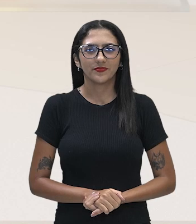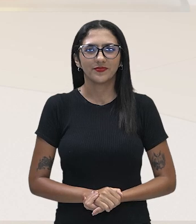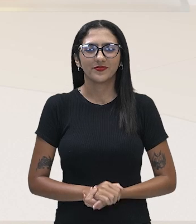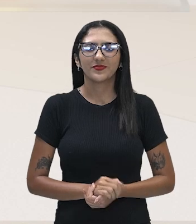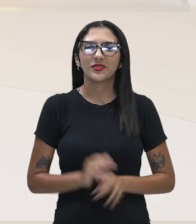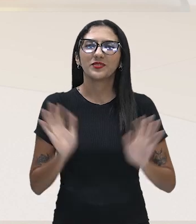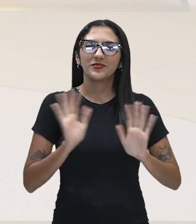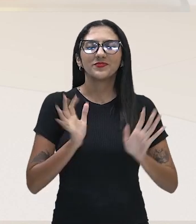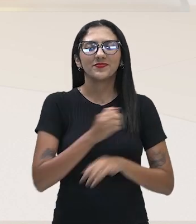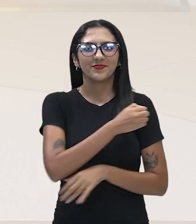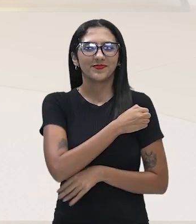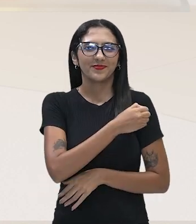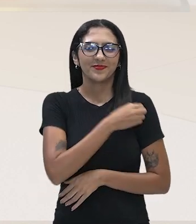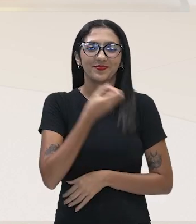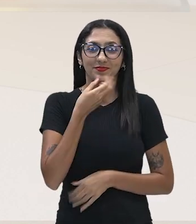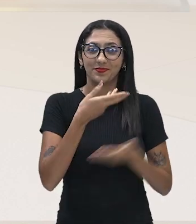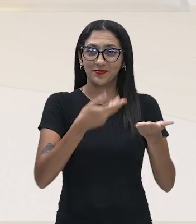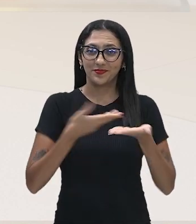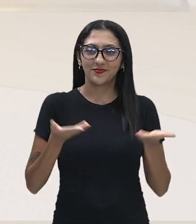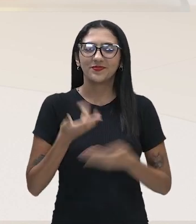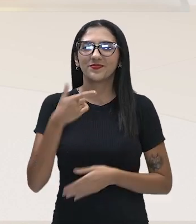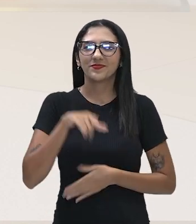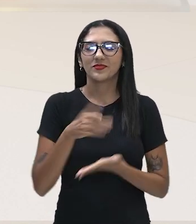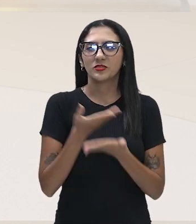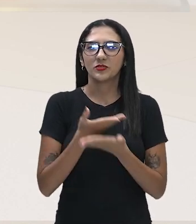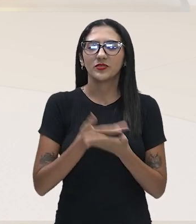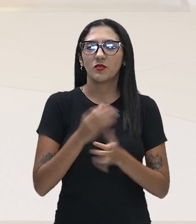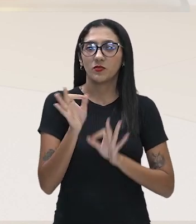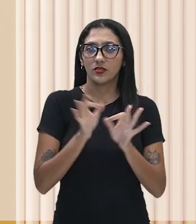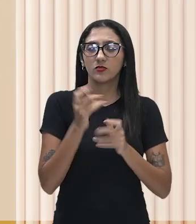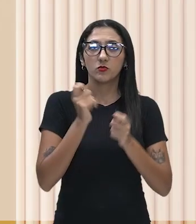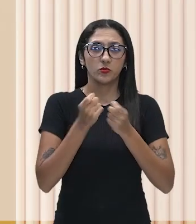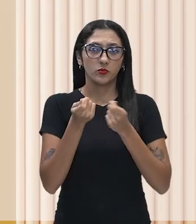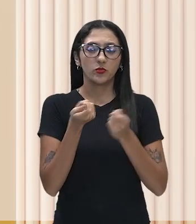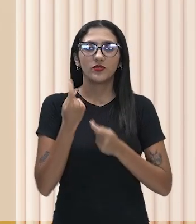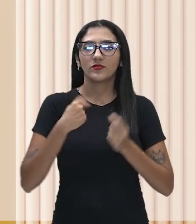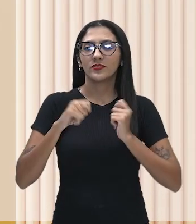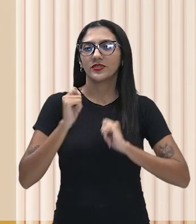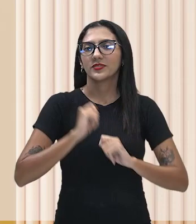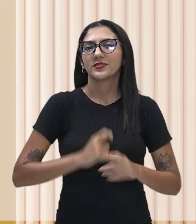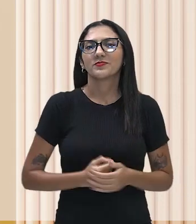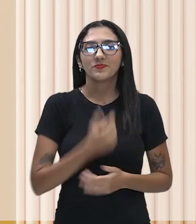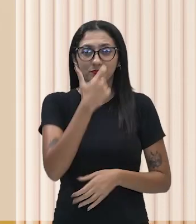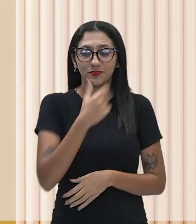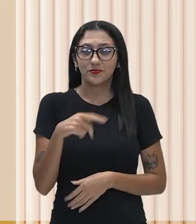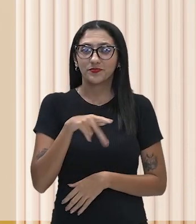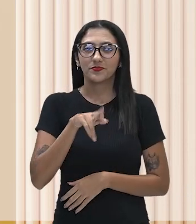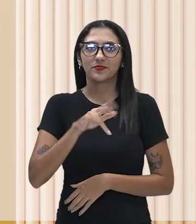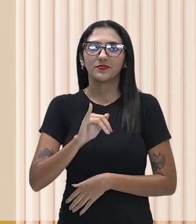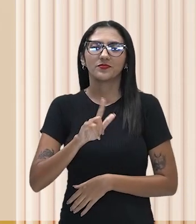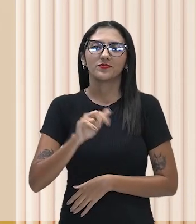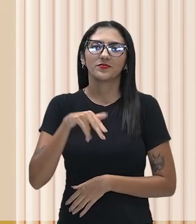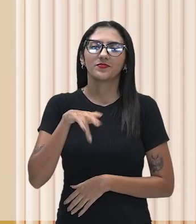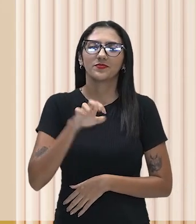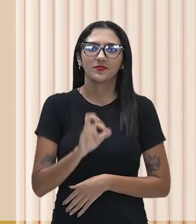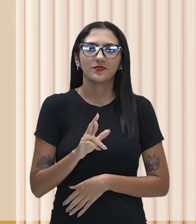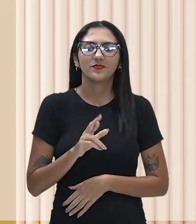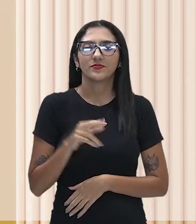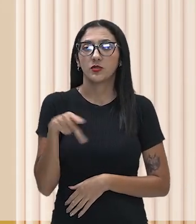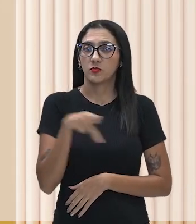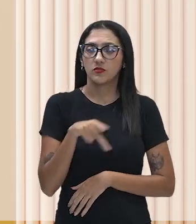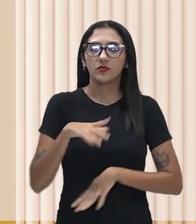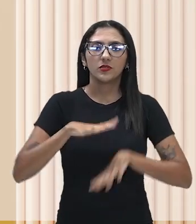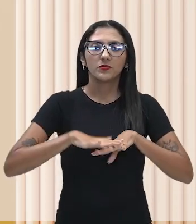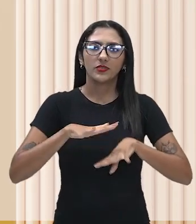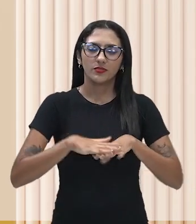Olá, seja bem-vindo a mais uma aula de organização financeira. Eu sou o professor Rio, sou professor de matemática e eu estou aqui